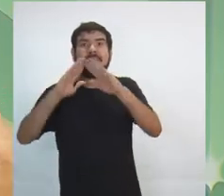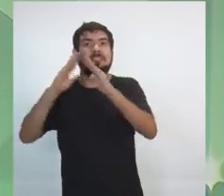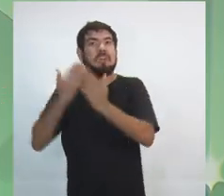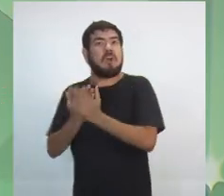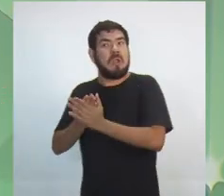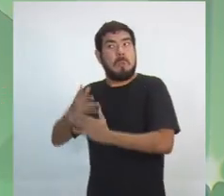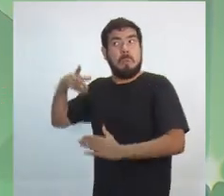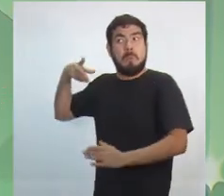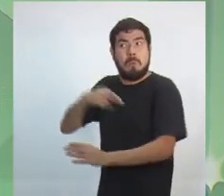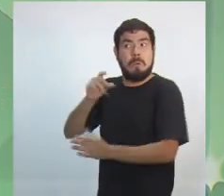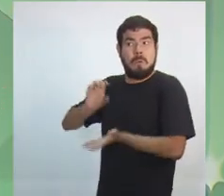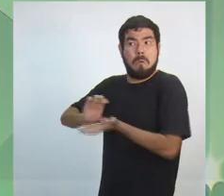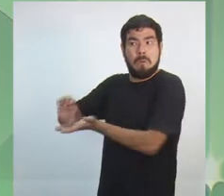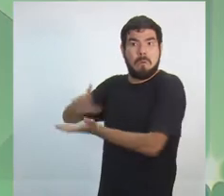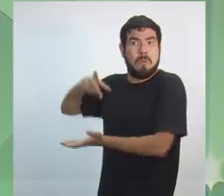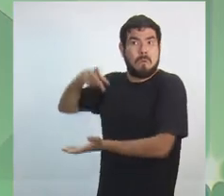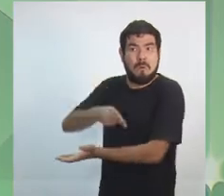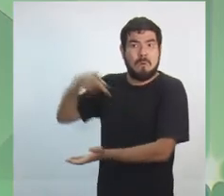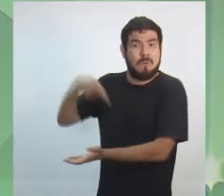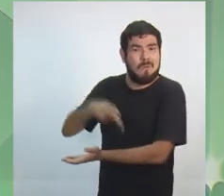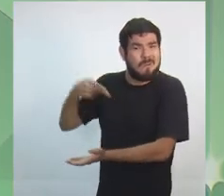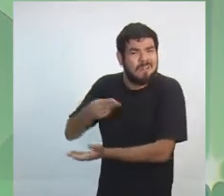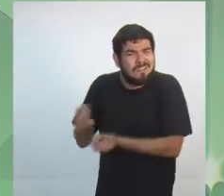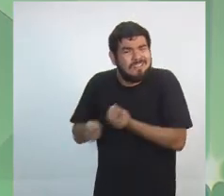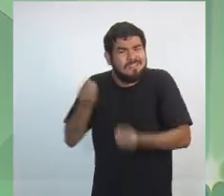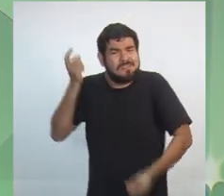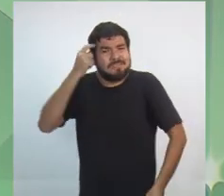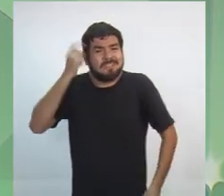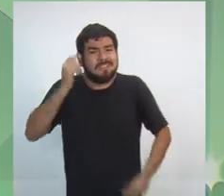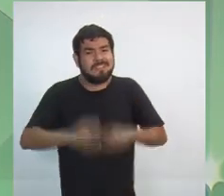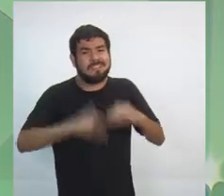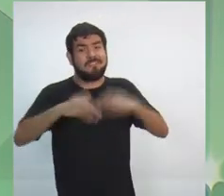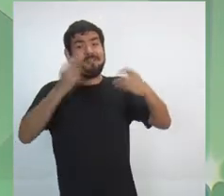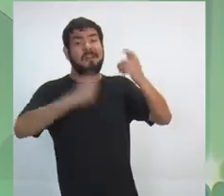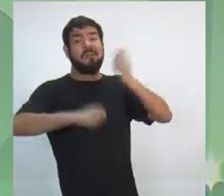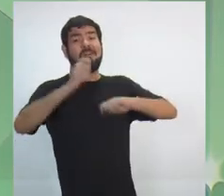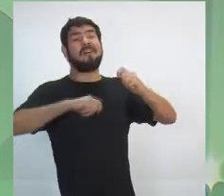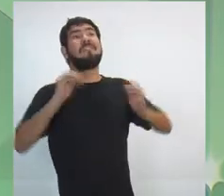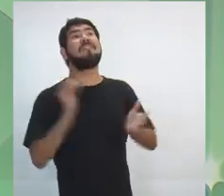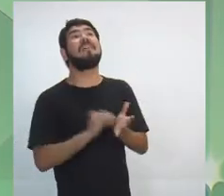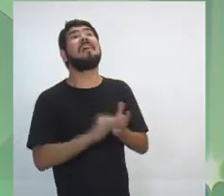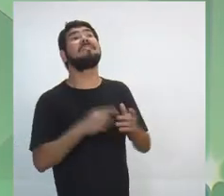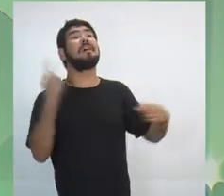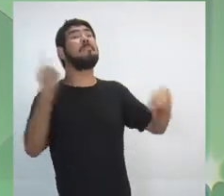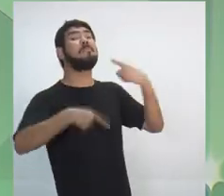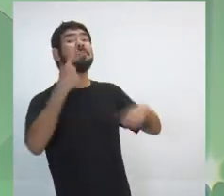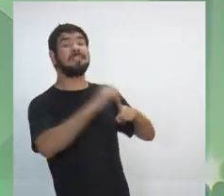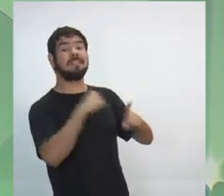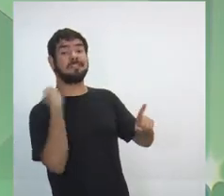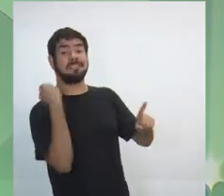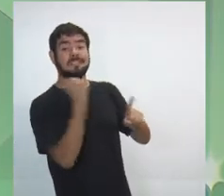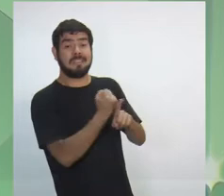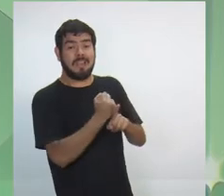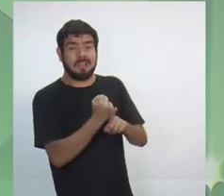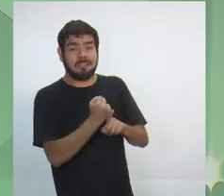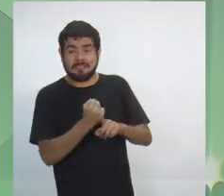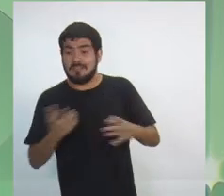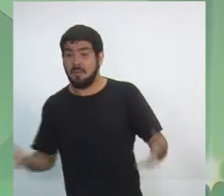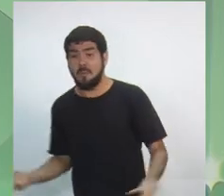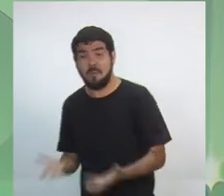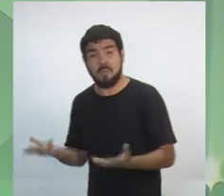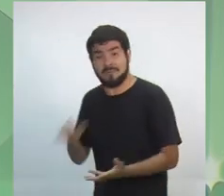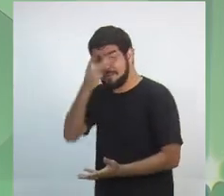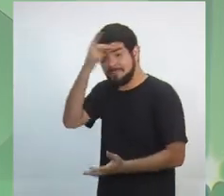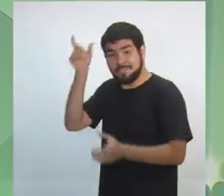liquidadas. Não dá para pensar em desenvolvimento econômico e social sem as políticas sociais que amparam o trabalhador, principalmente o